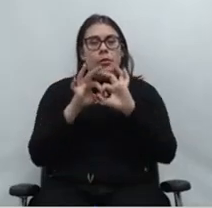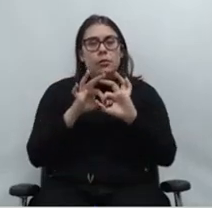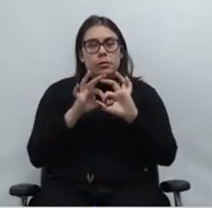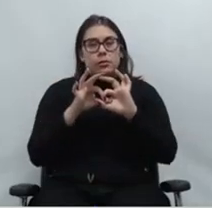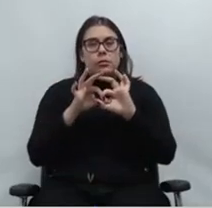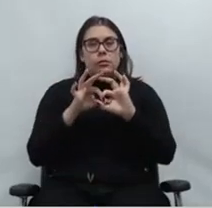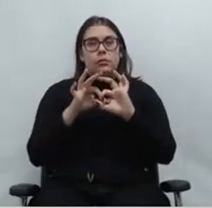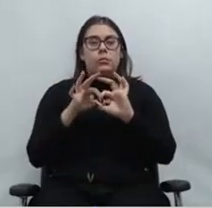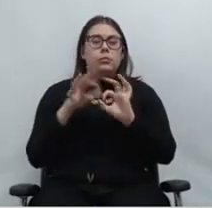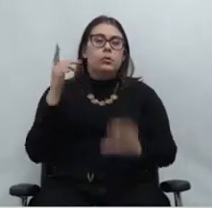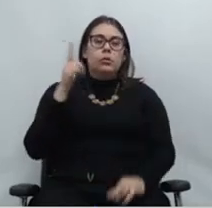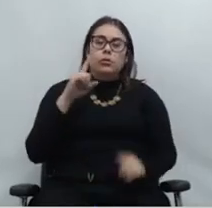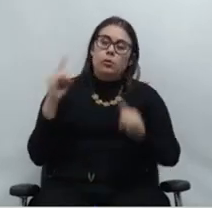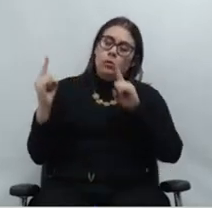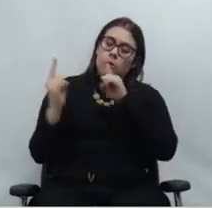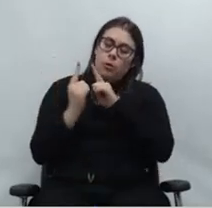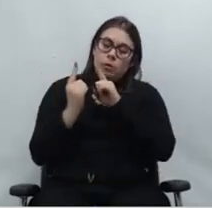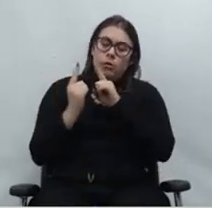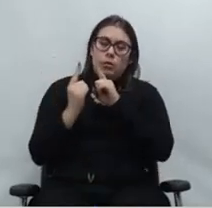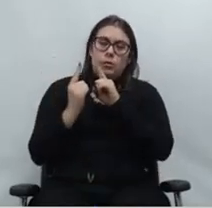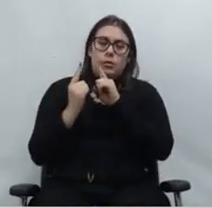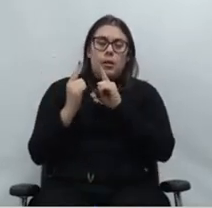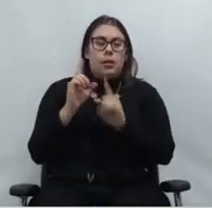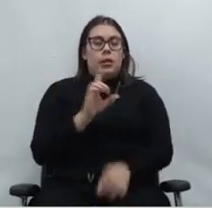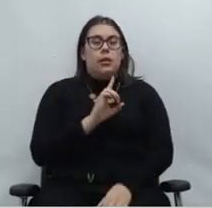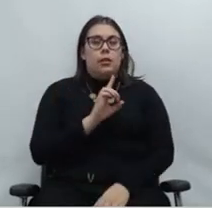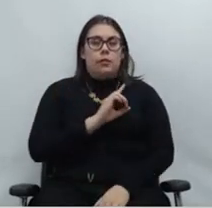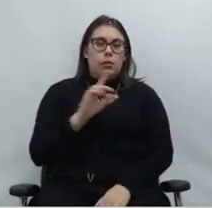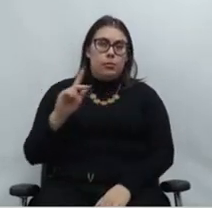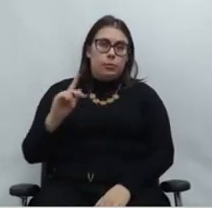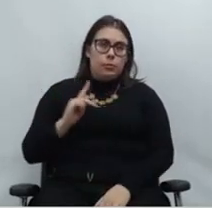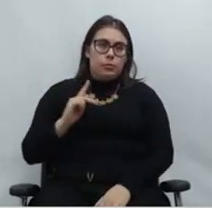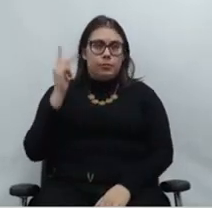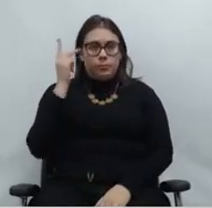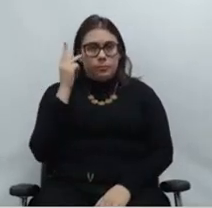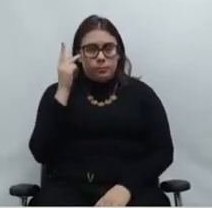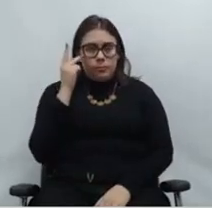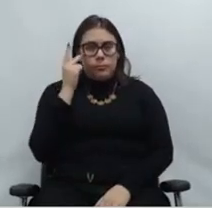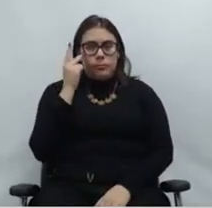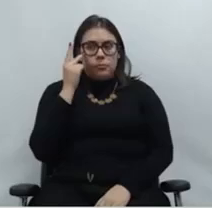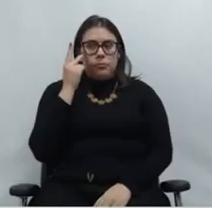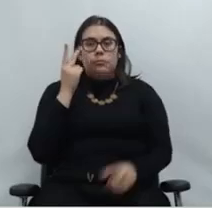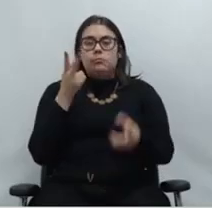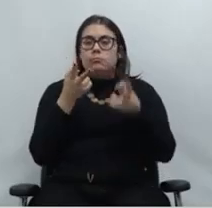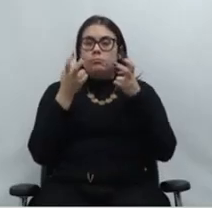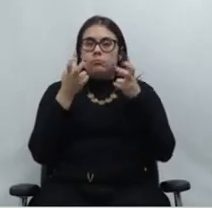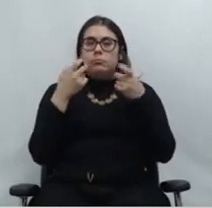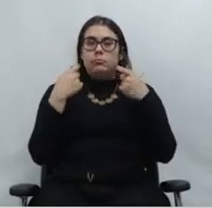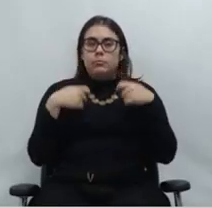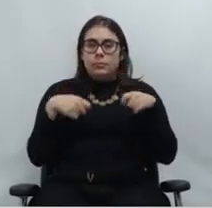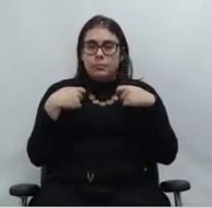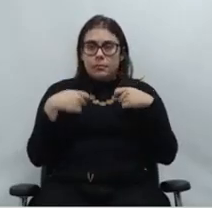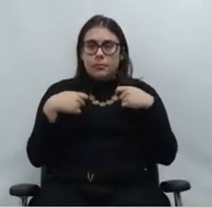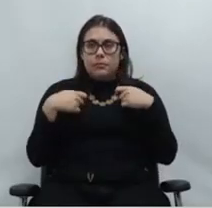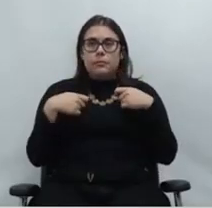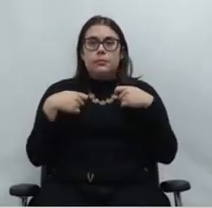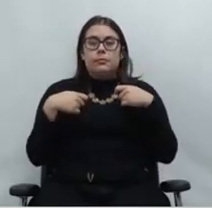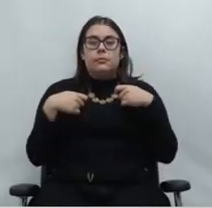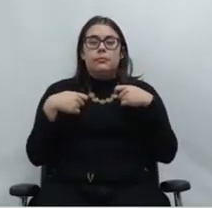e eficiente para a prestação dos serviços públicos da Defensoria Pública do Estado de São Paulo, considerei necessário obter um detalhamento